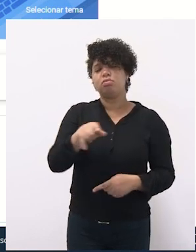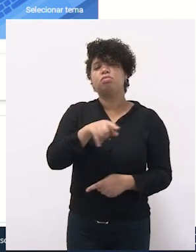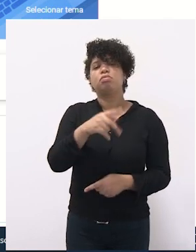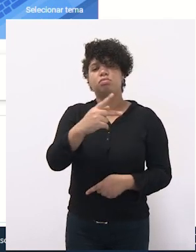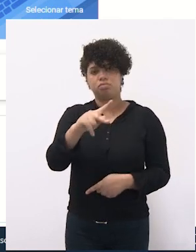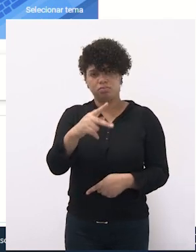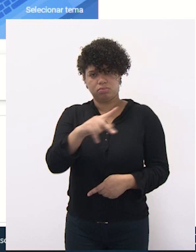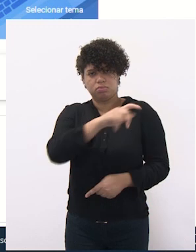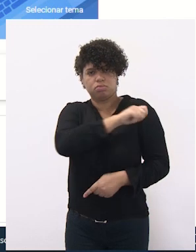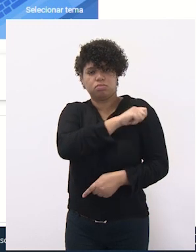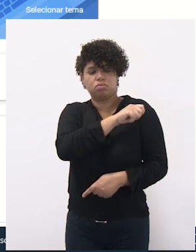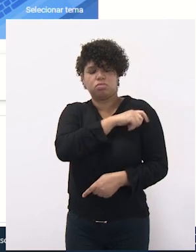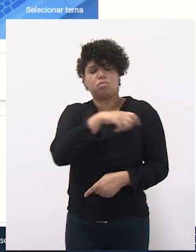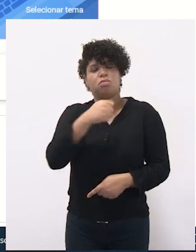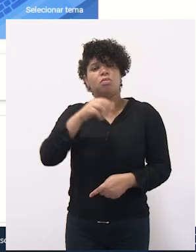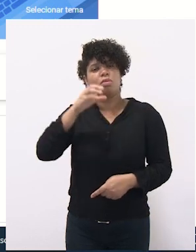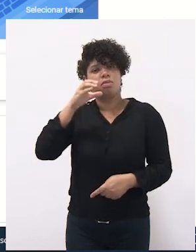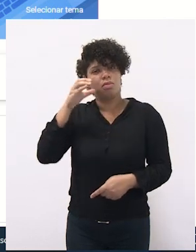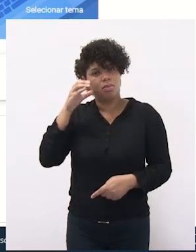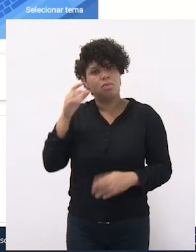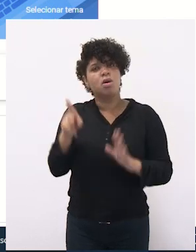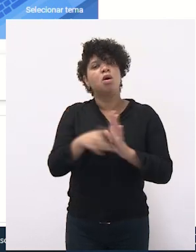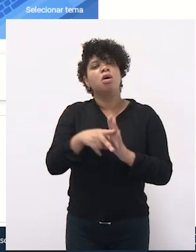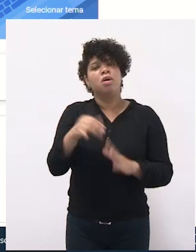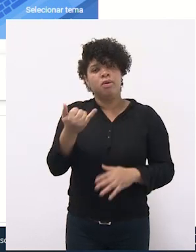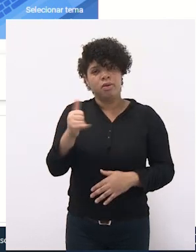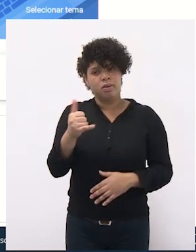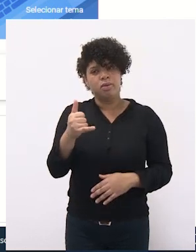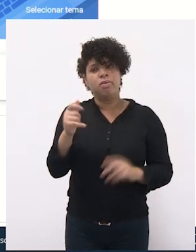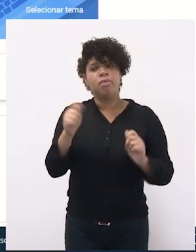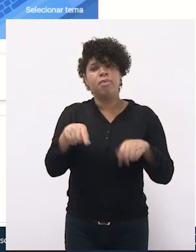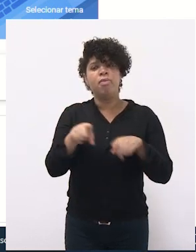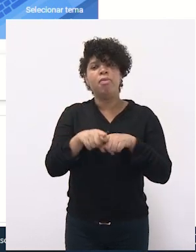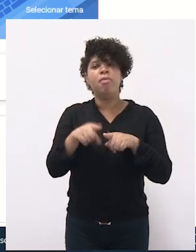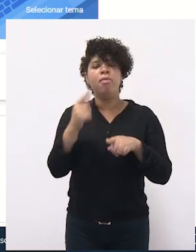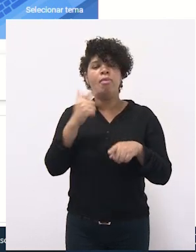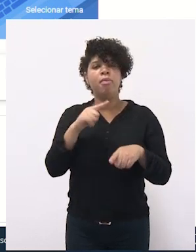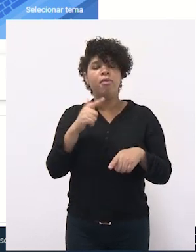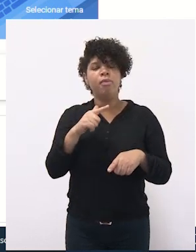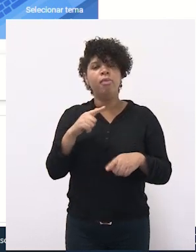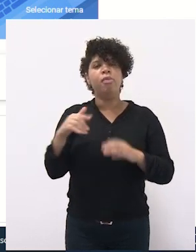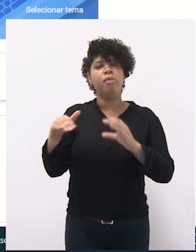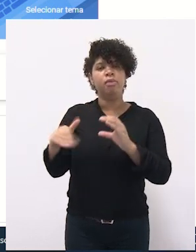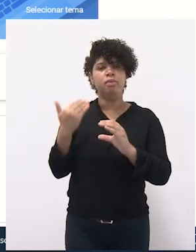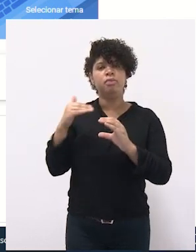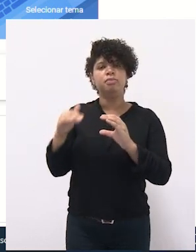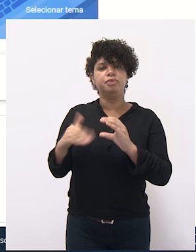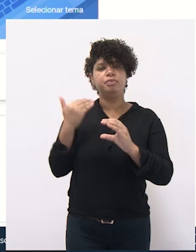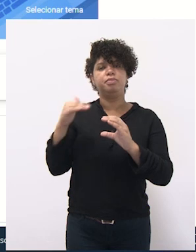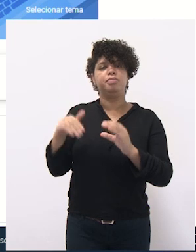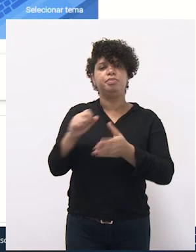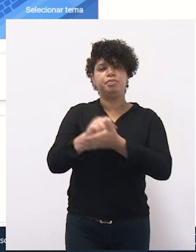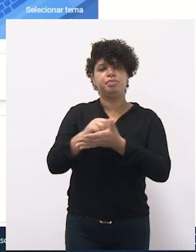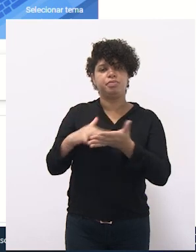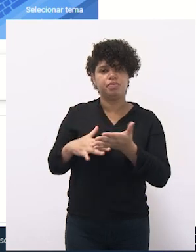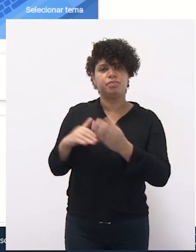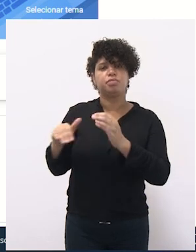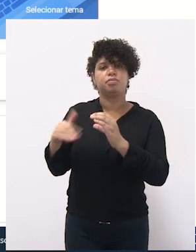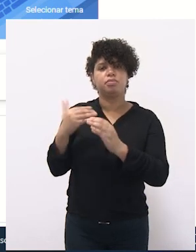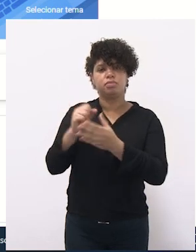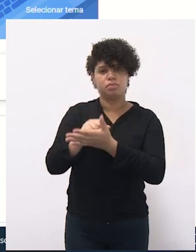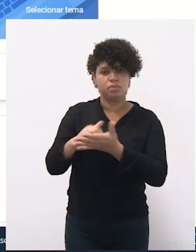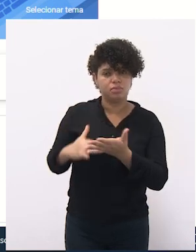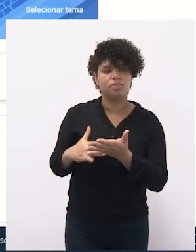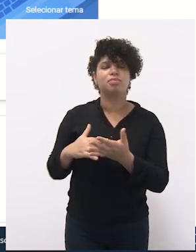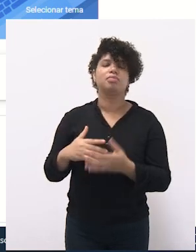deixarem, né, essa conta logado no celular deles, que eles vão ser notificados, né, assim que a gente postar atividade,